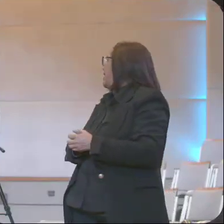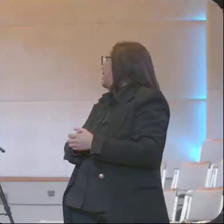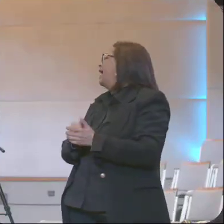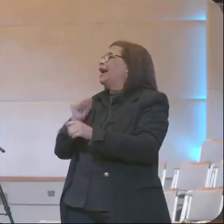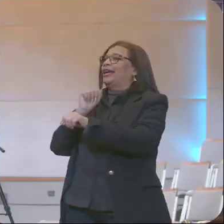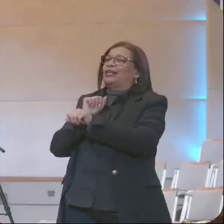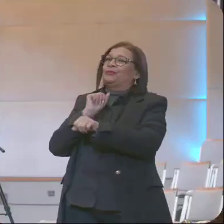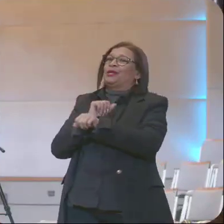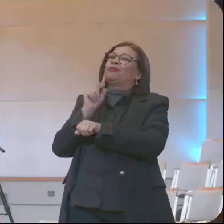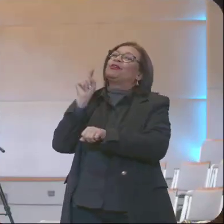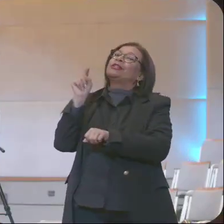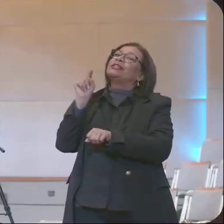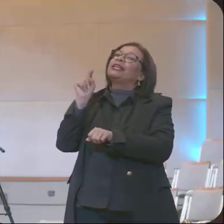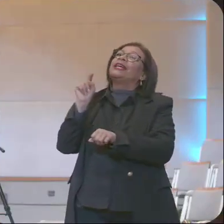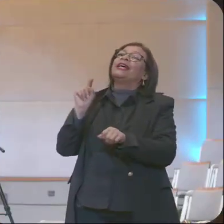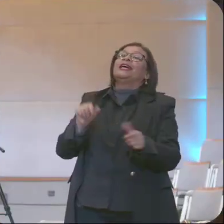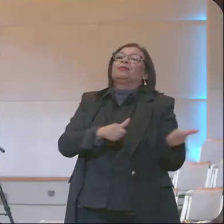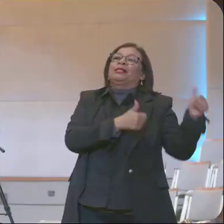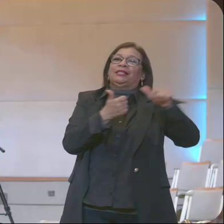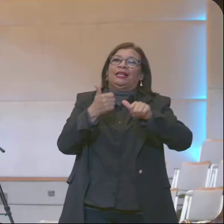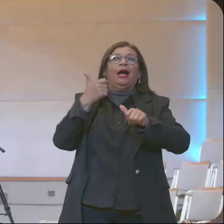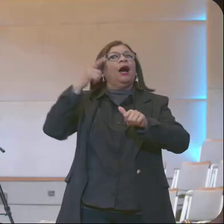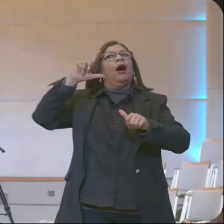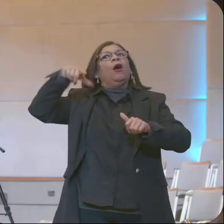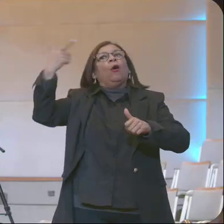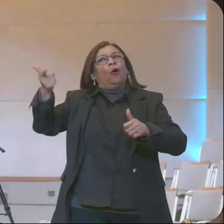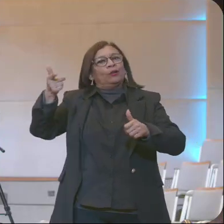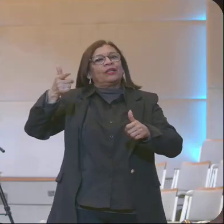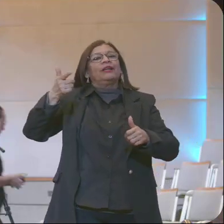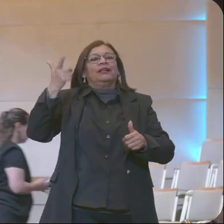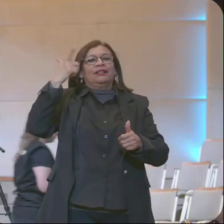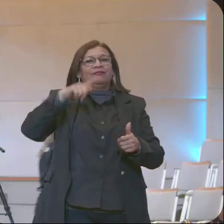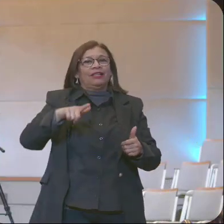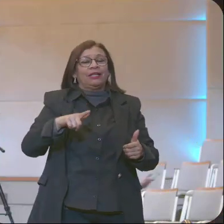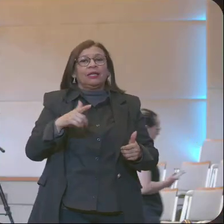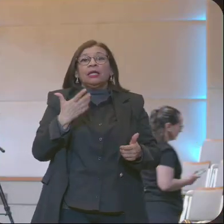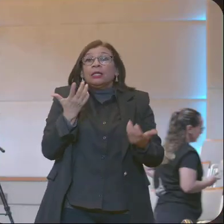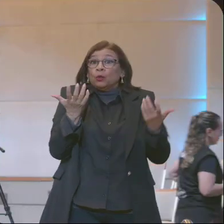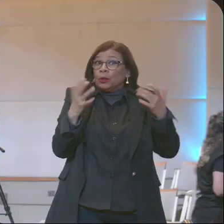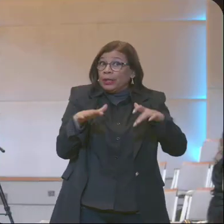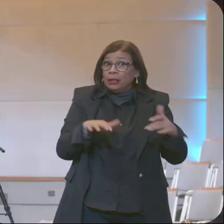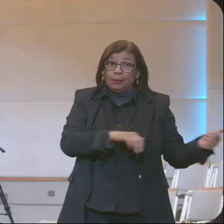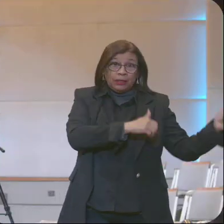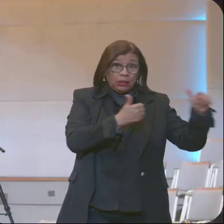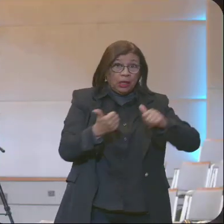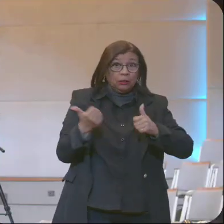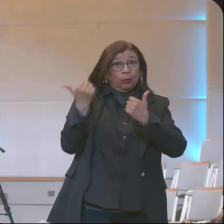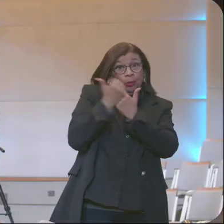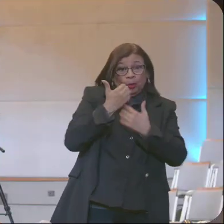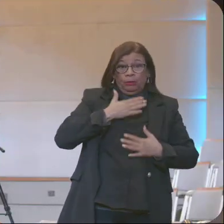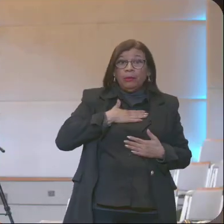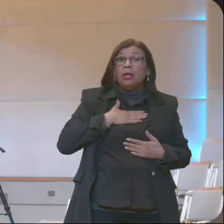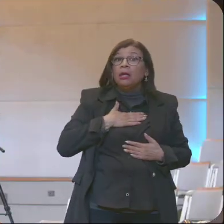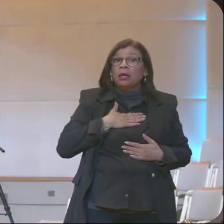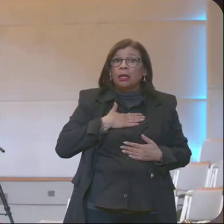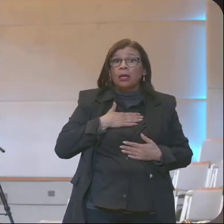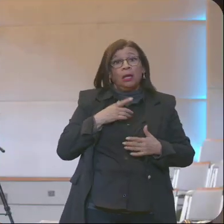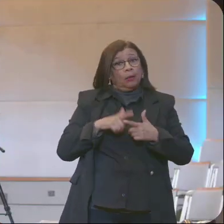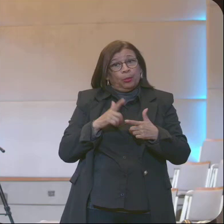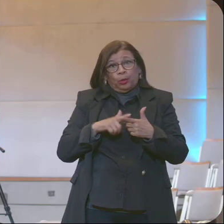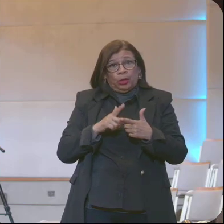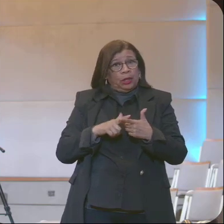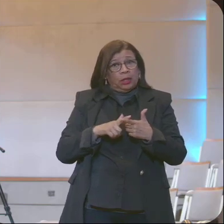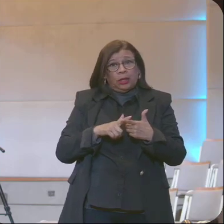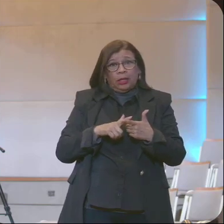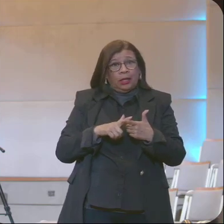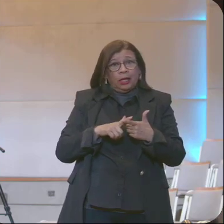Aguardamos você para ser batizado da próxima vez também. Só não queiram ser batizados por mim, porque na hora